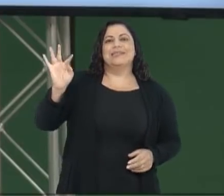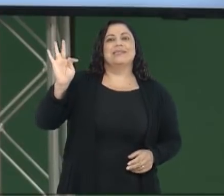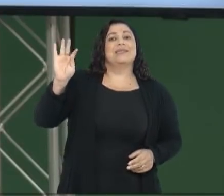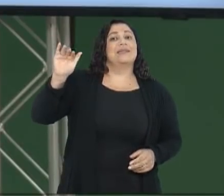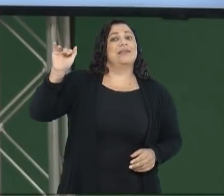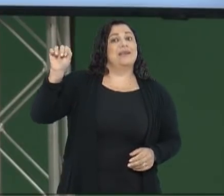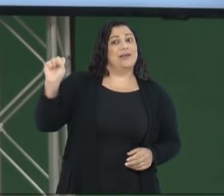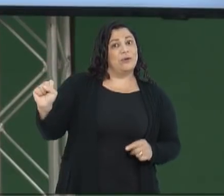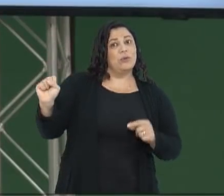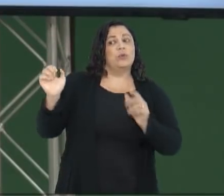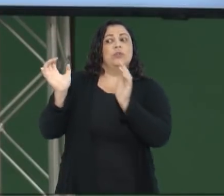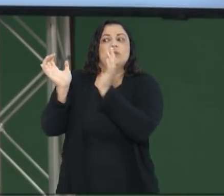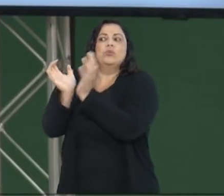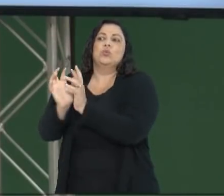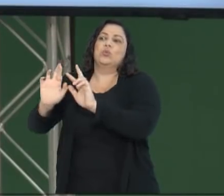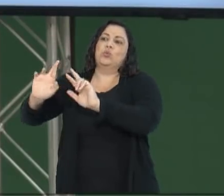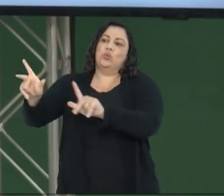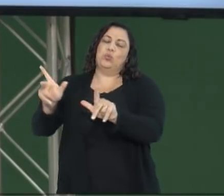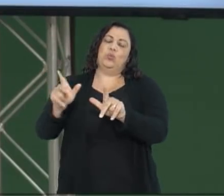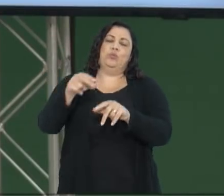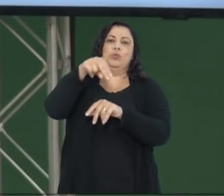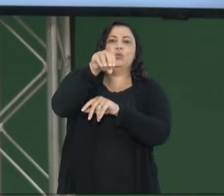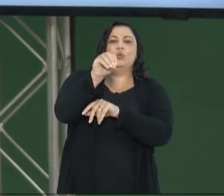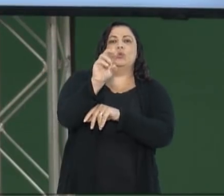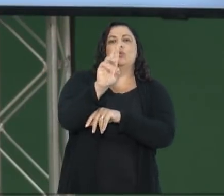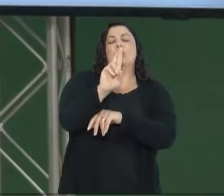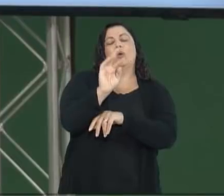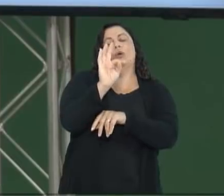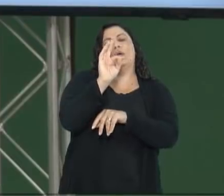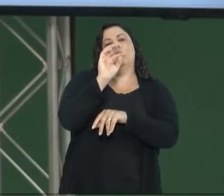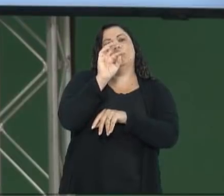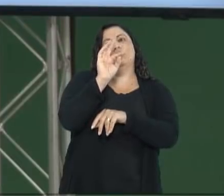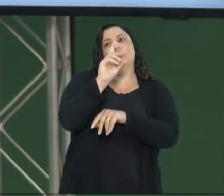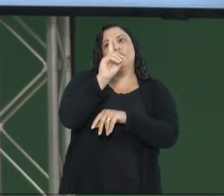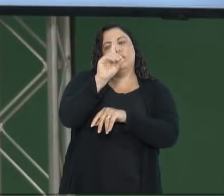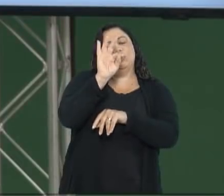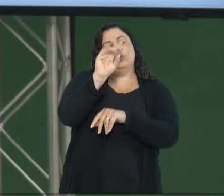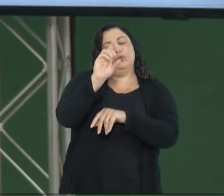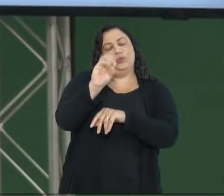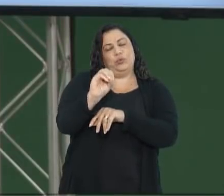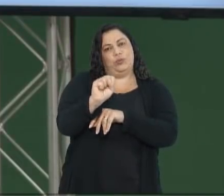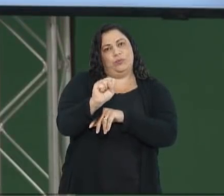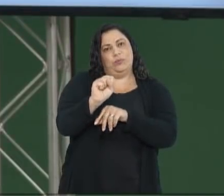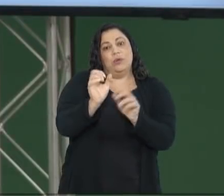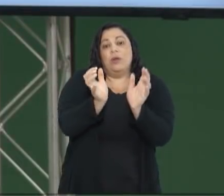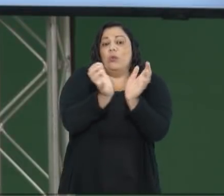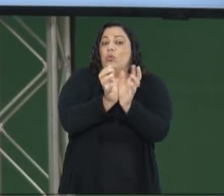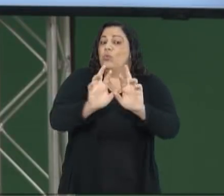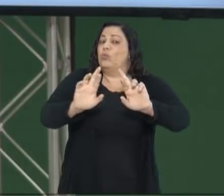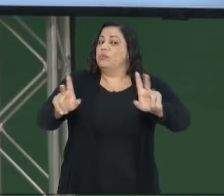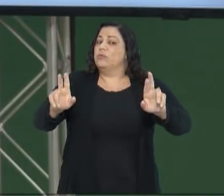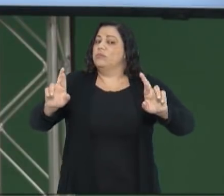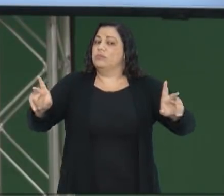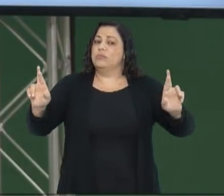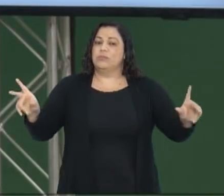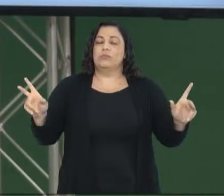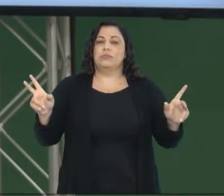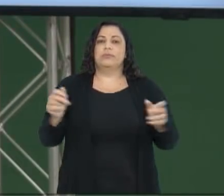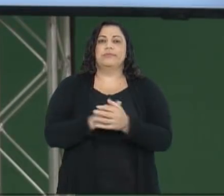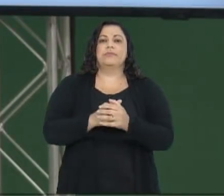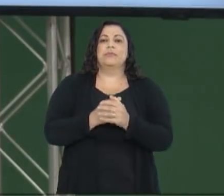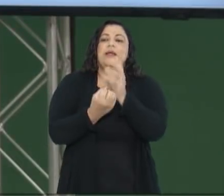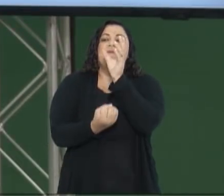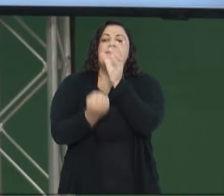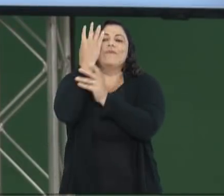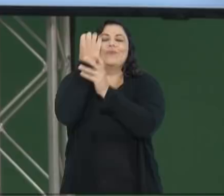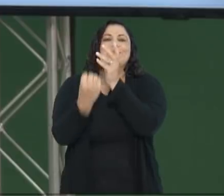aí esses grupos contribuem para a formação cultural do continente, para os modos